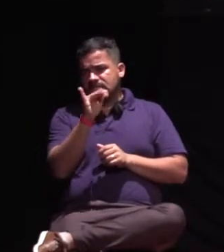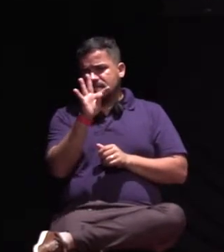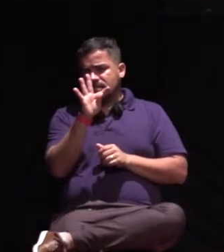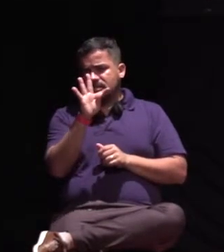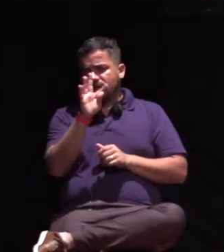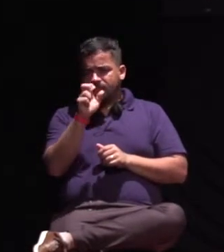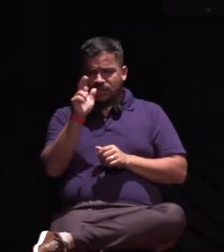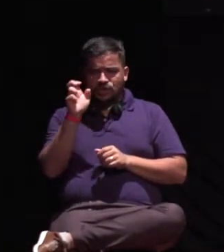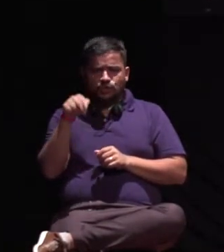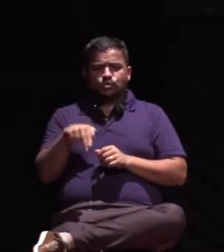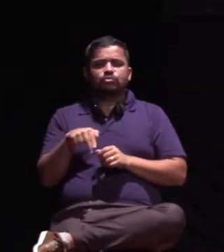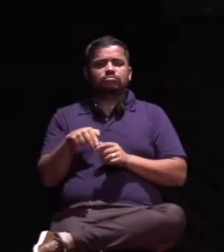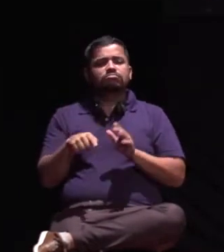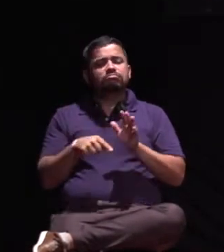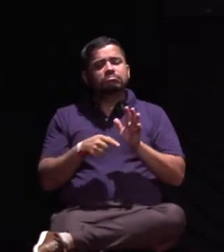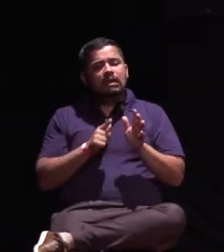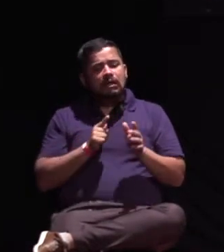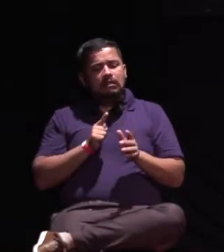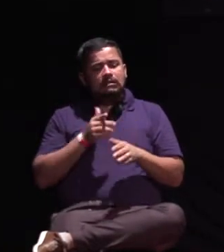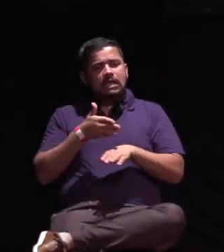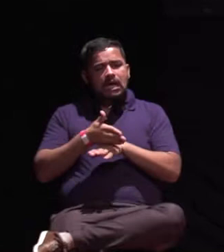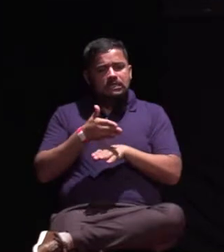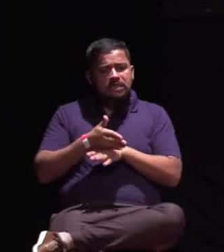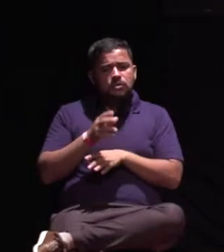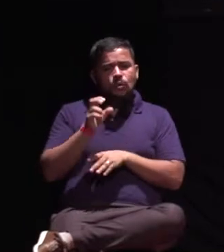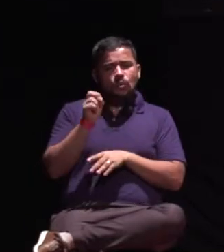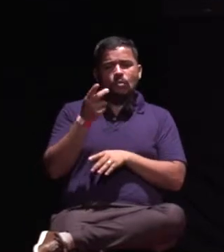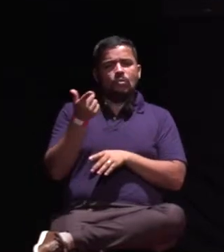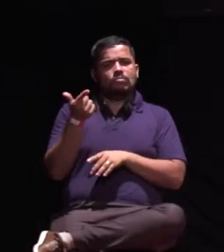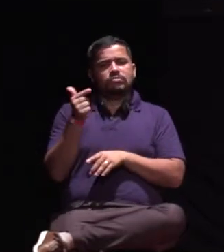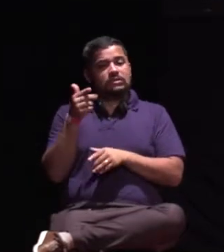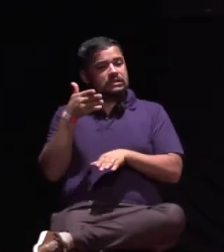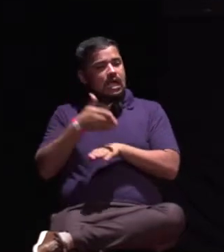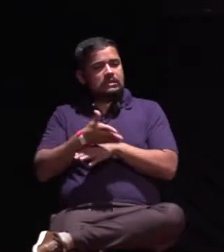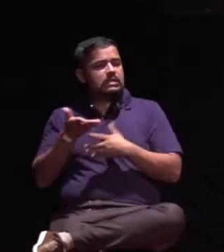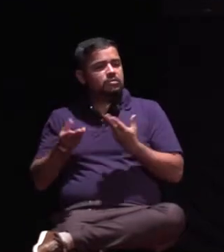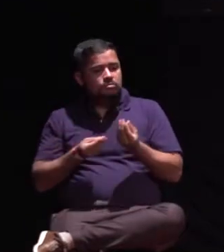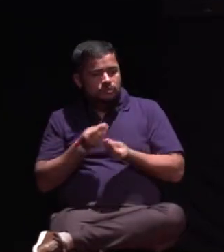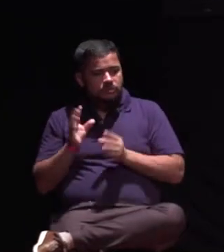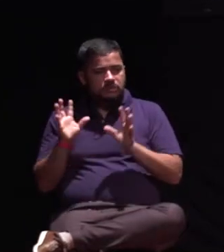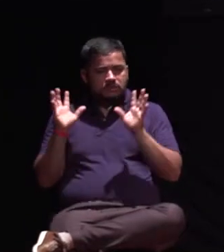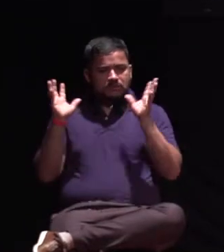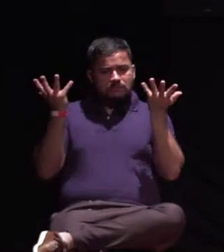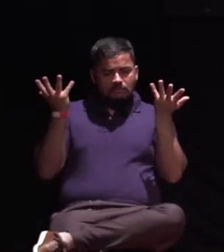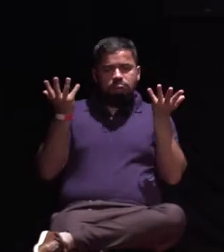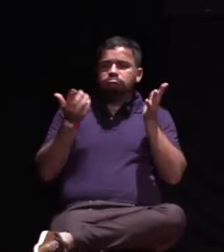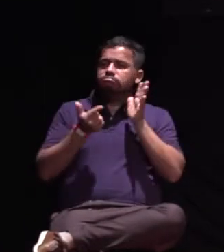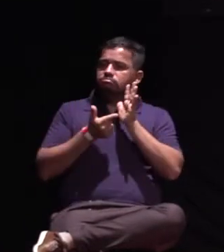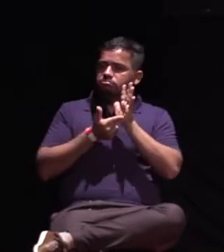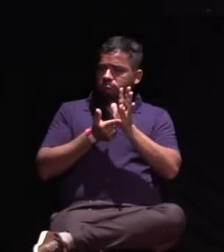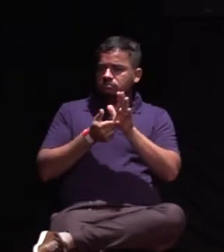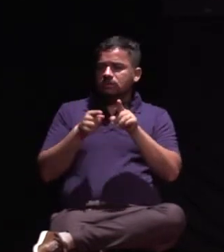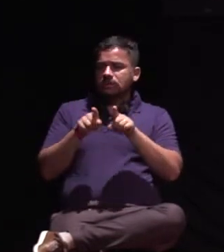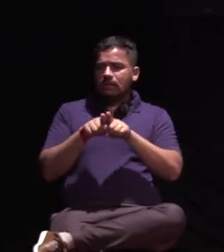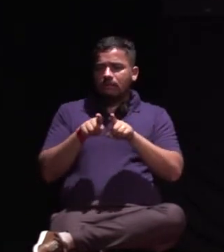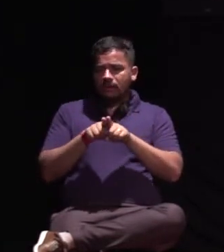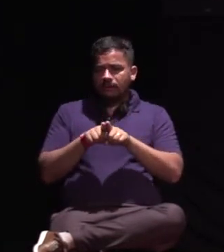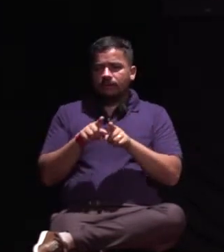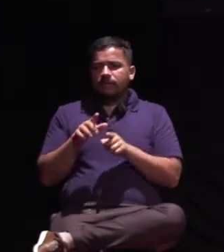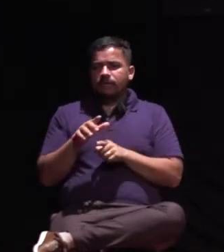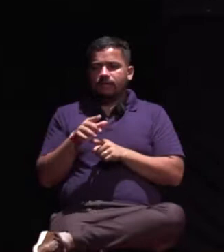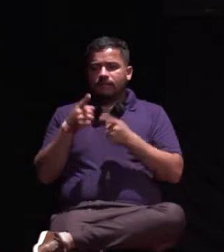dessa fila de ter acesso ou não a esse espaço, a esse espetáculo, trazendo a ficção também, que eu acho que é algo